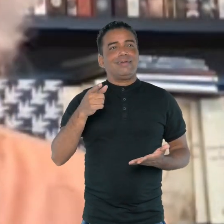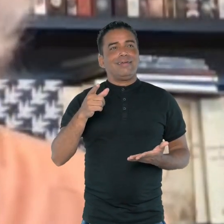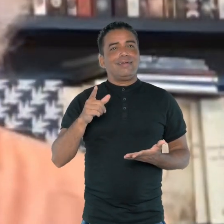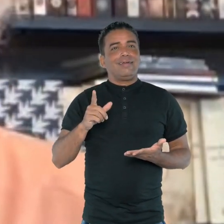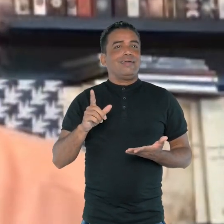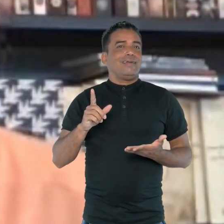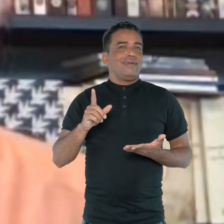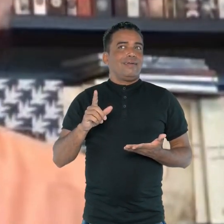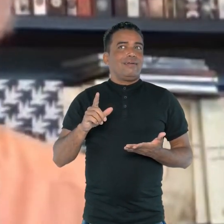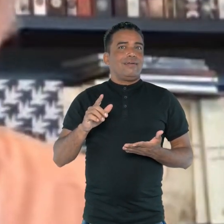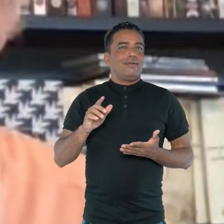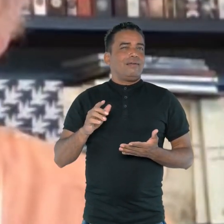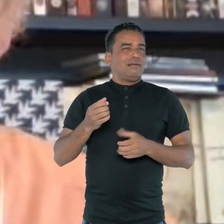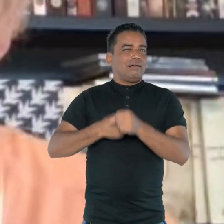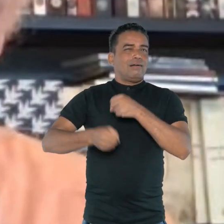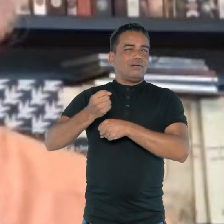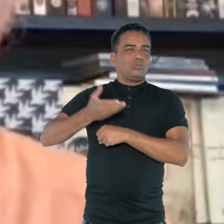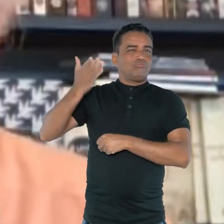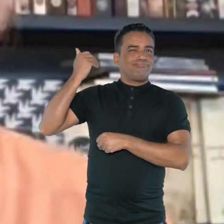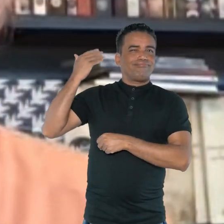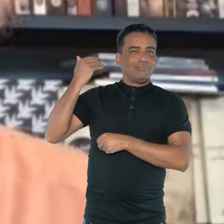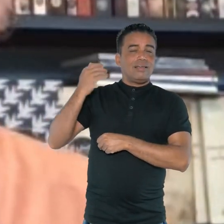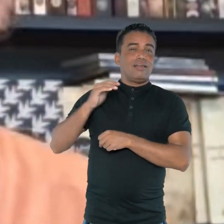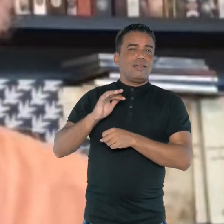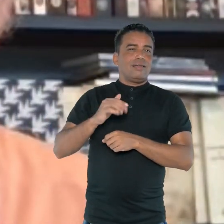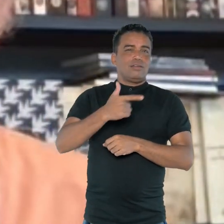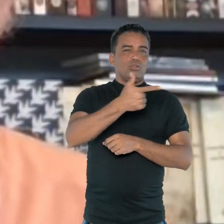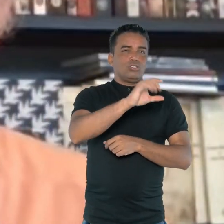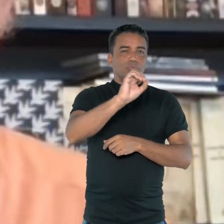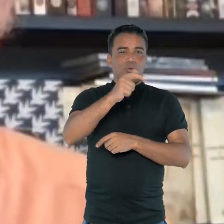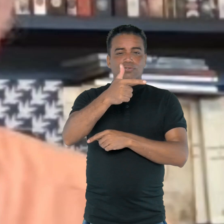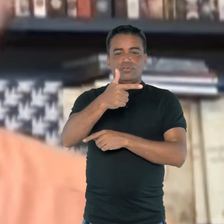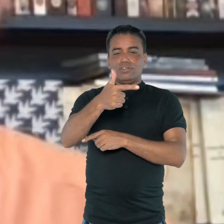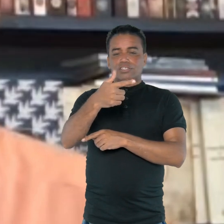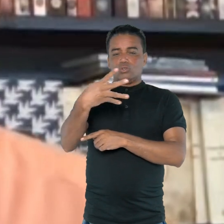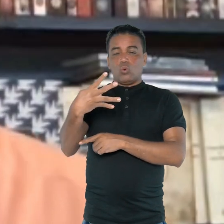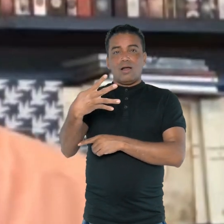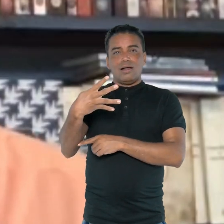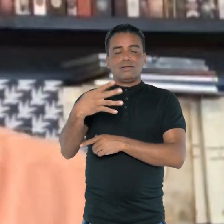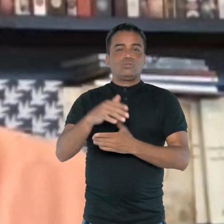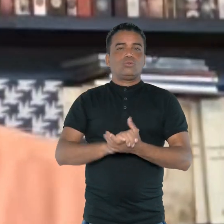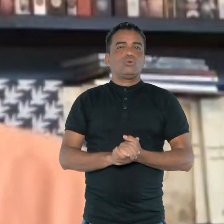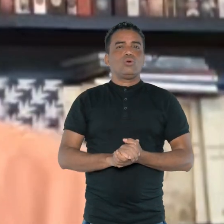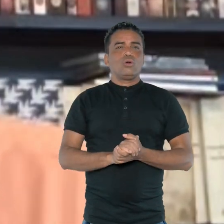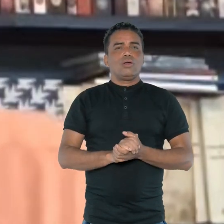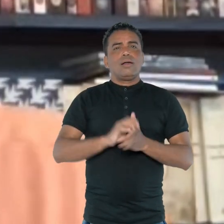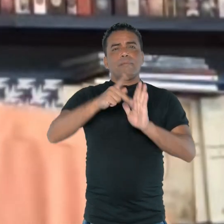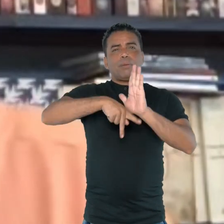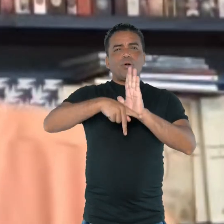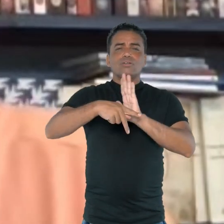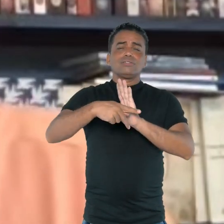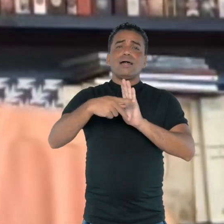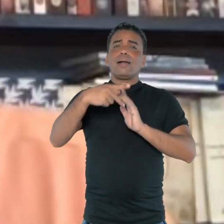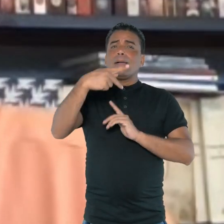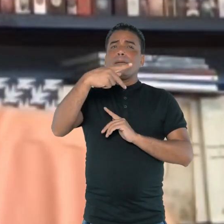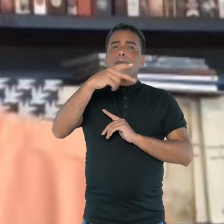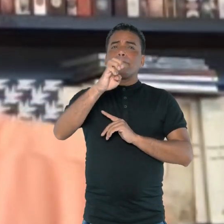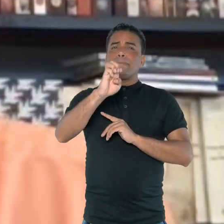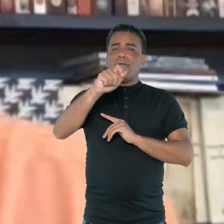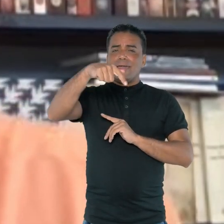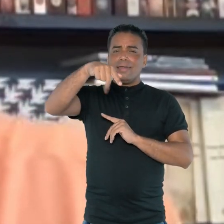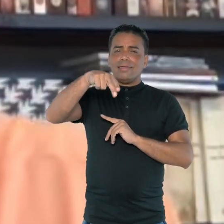saiu no final do ano, agora de 24, Pequeno Presépio, um